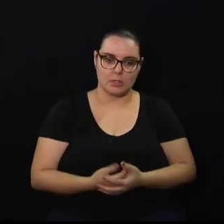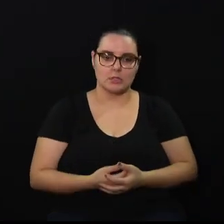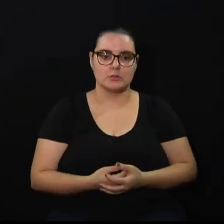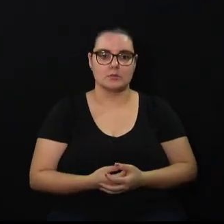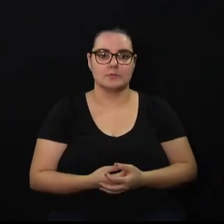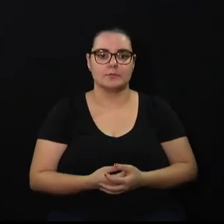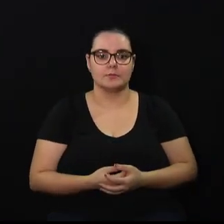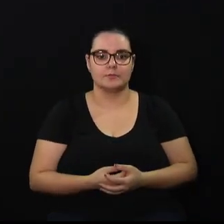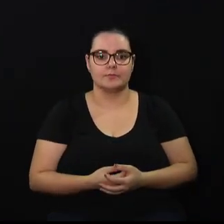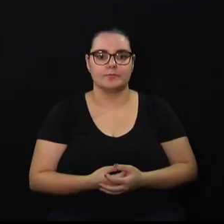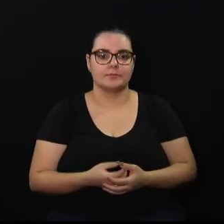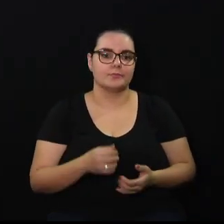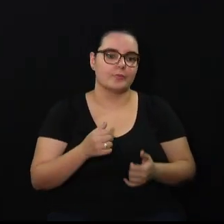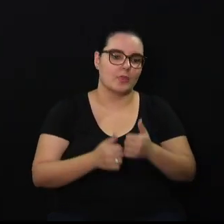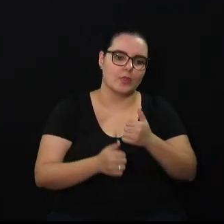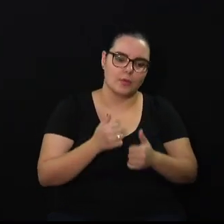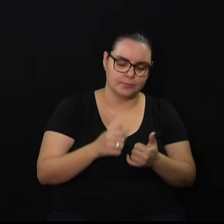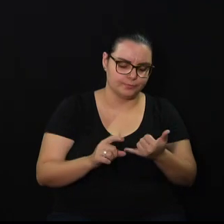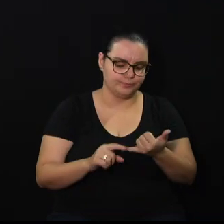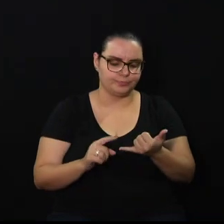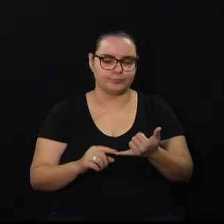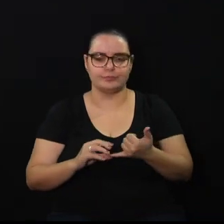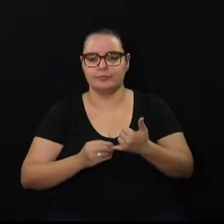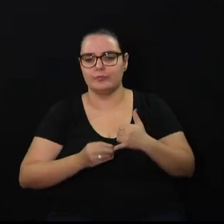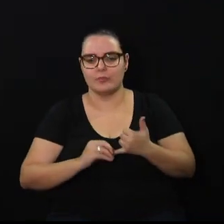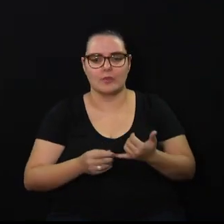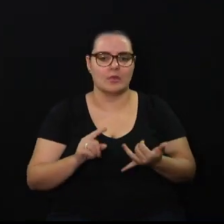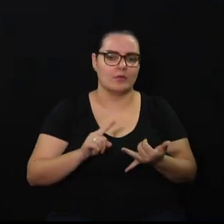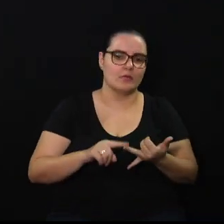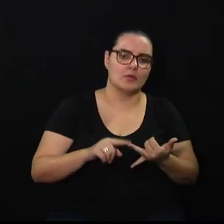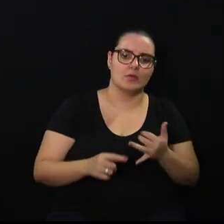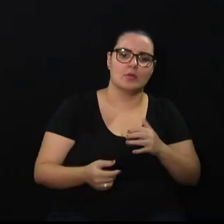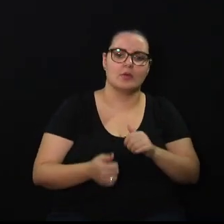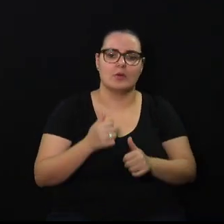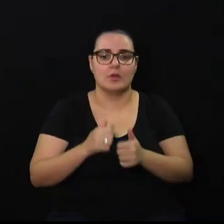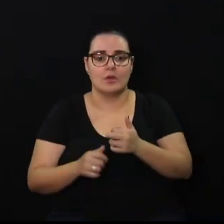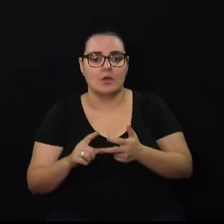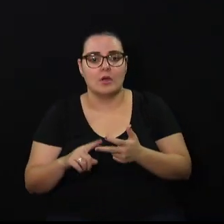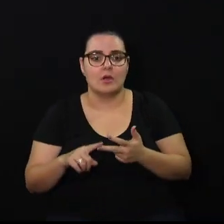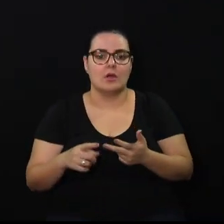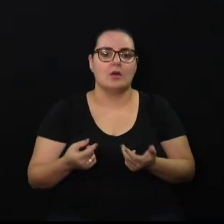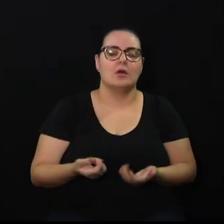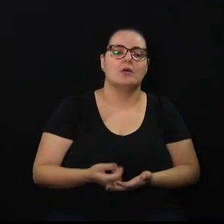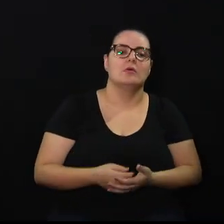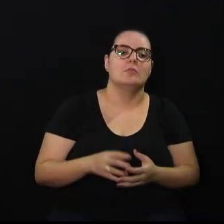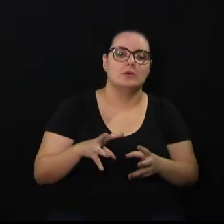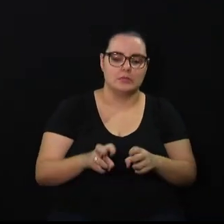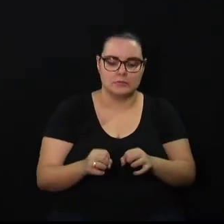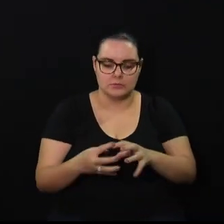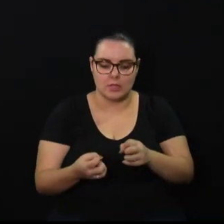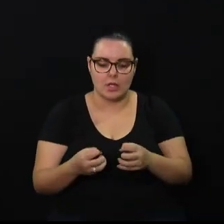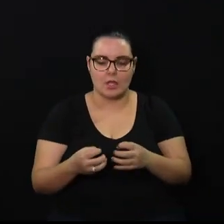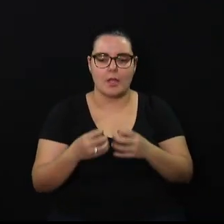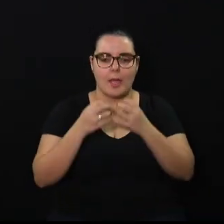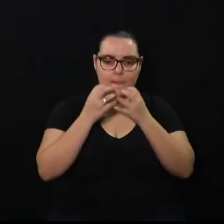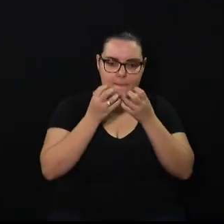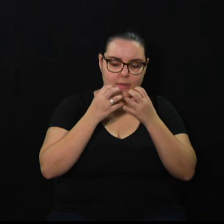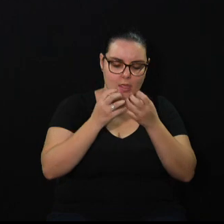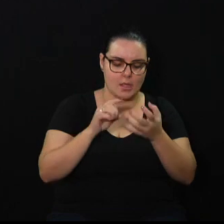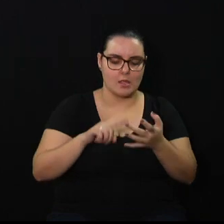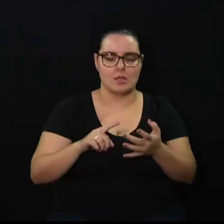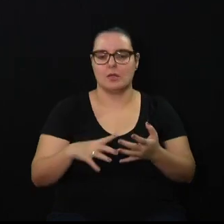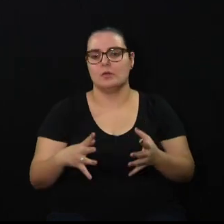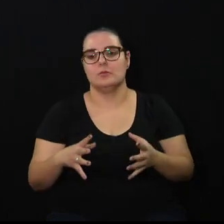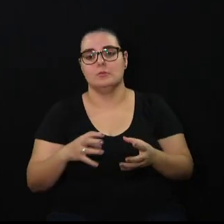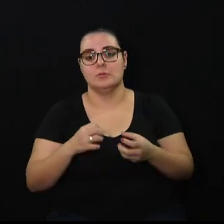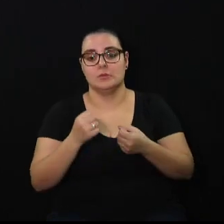os grãos e outros né os grãos justamente também para a área sensorial tátil mas também sempre buscando